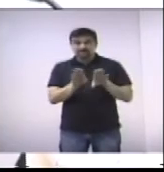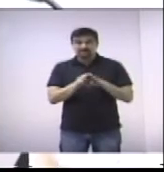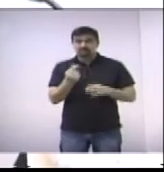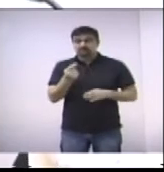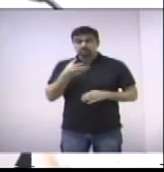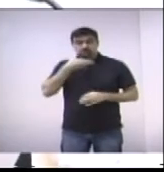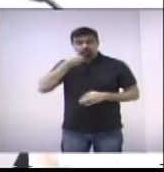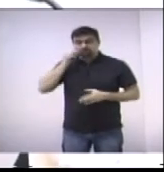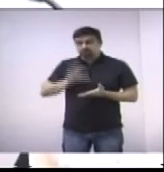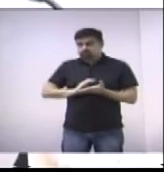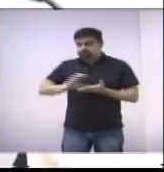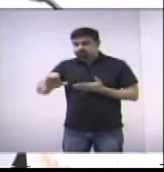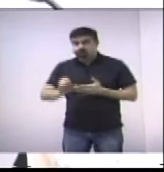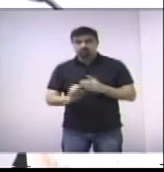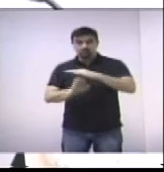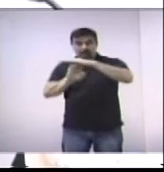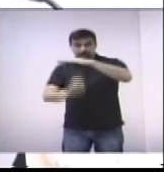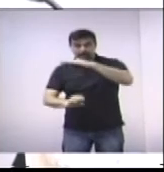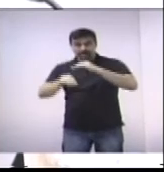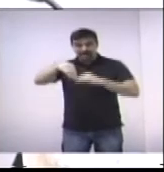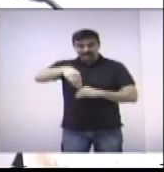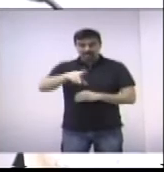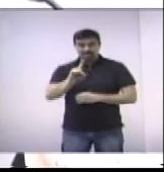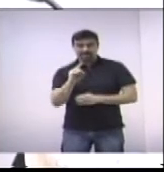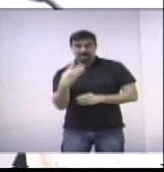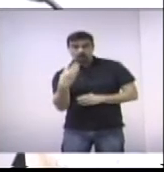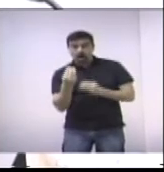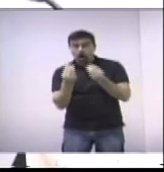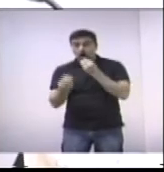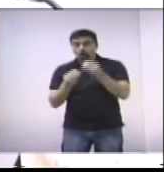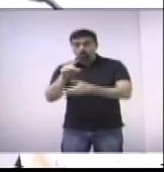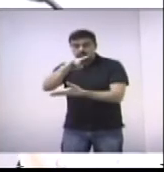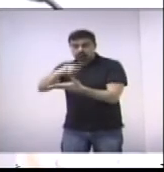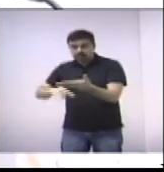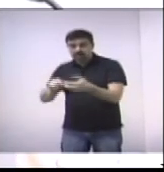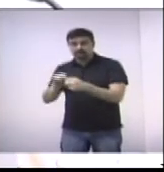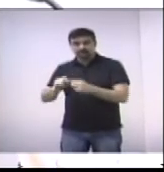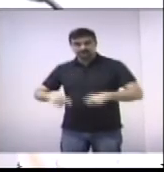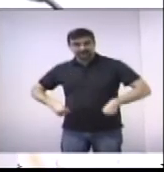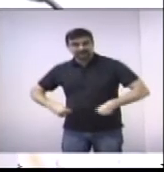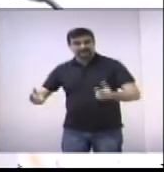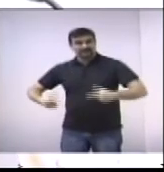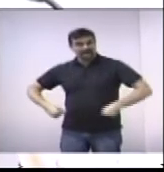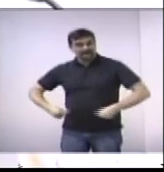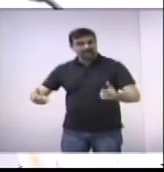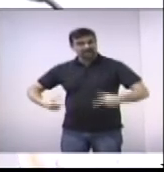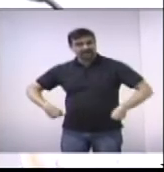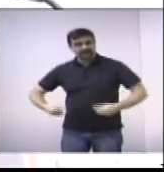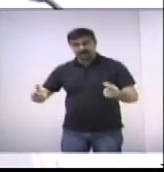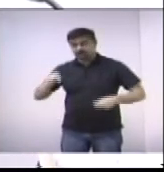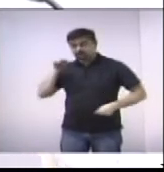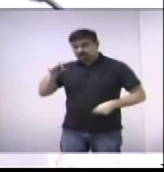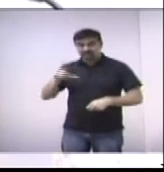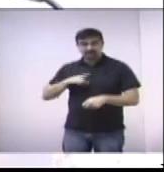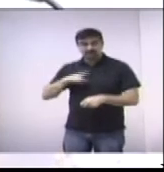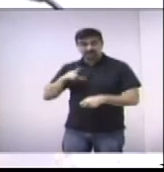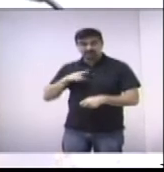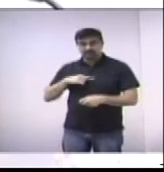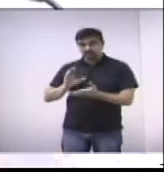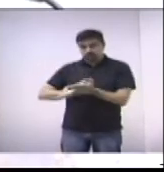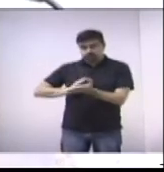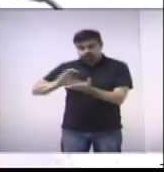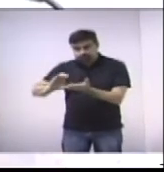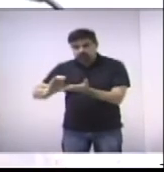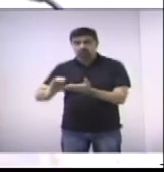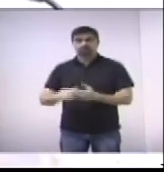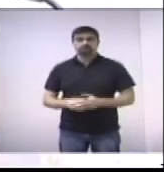da MD4 em providenciar toda a documentação, o que gerou gastos, sem garantia que seria a vencedora do referido